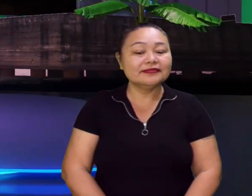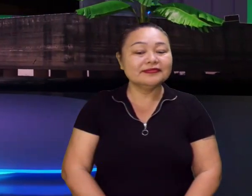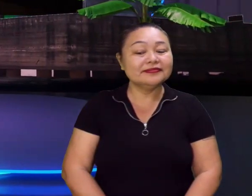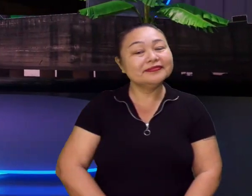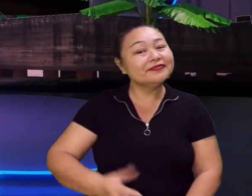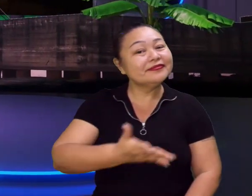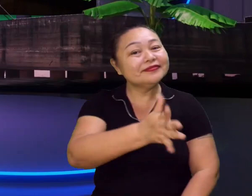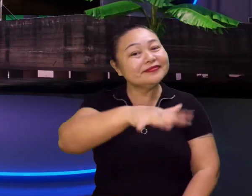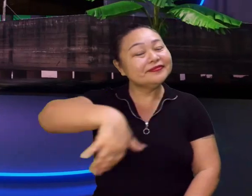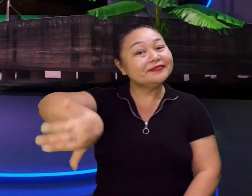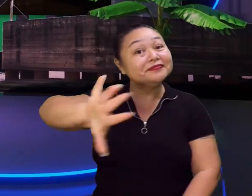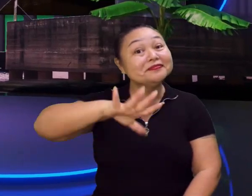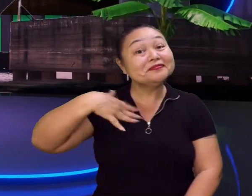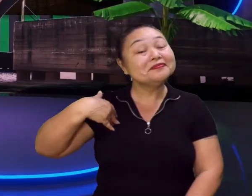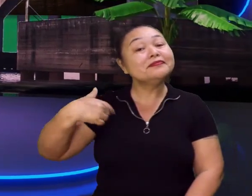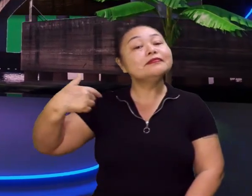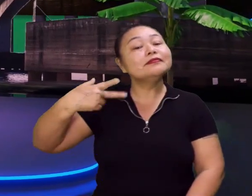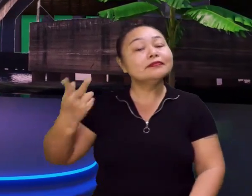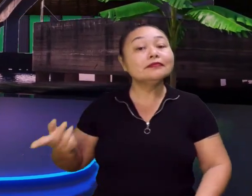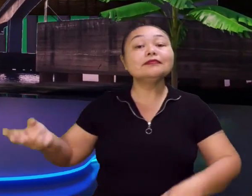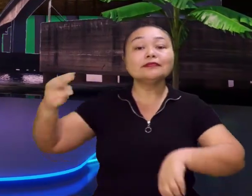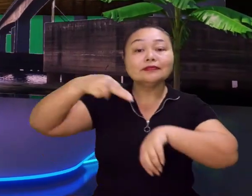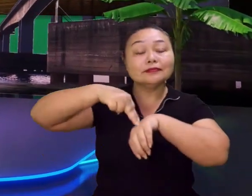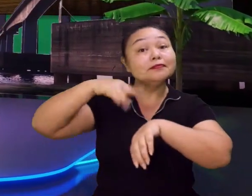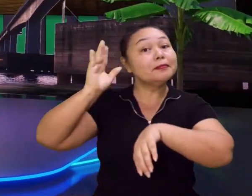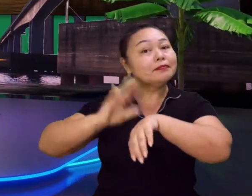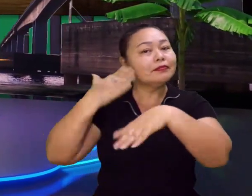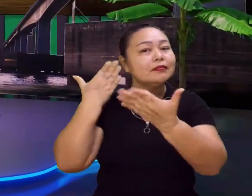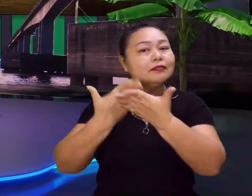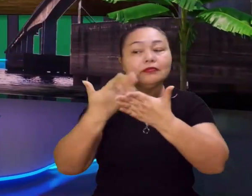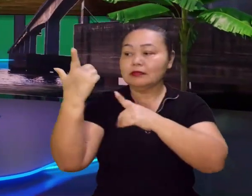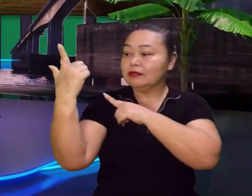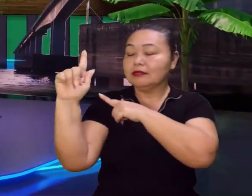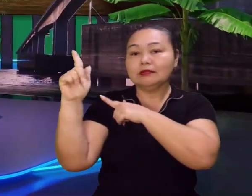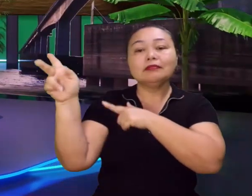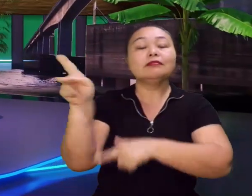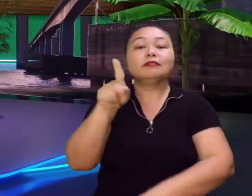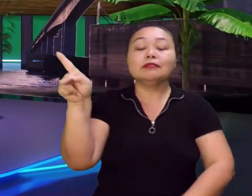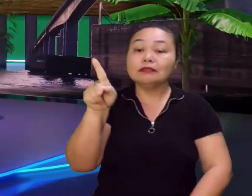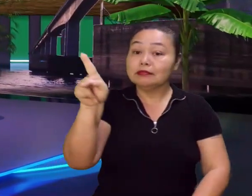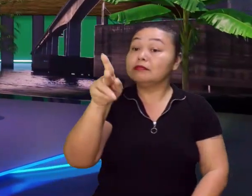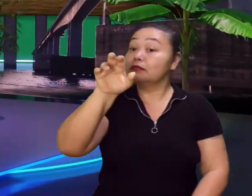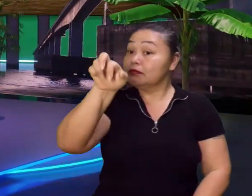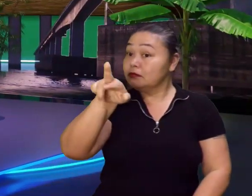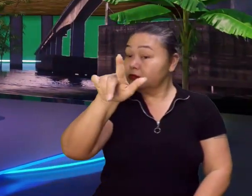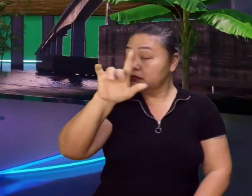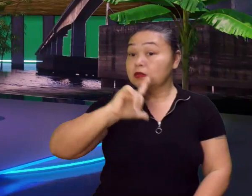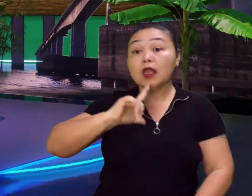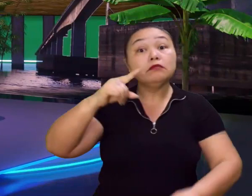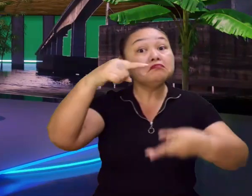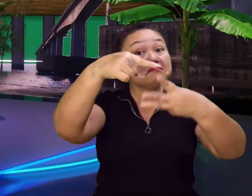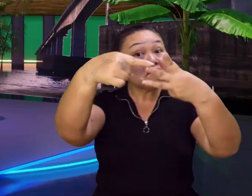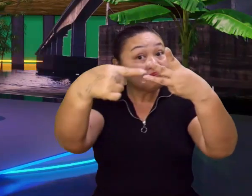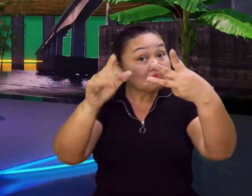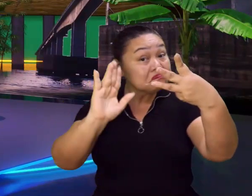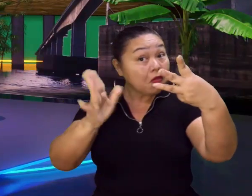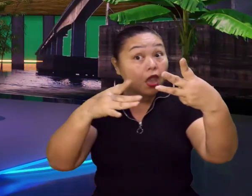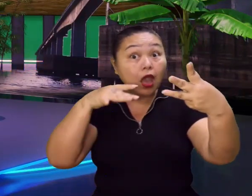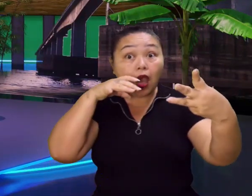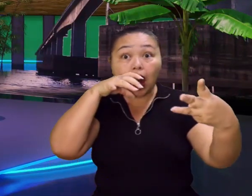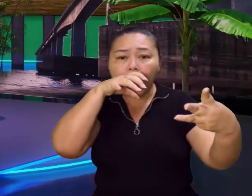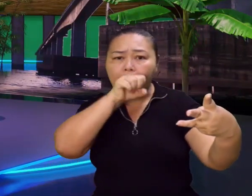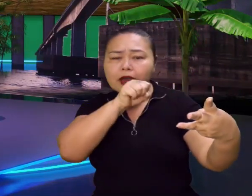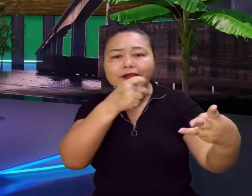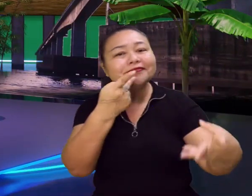E aí, galerinha, voltamos para mais uma aula de geografia. Professor Jorge, é a terceira aula hoje, passa rápido demais, hein?